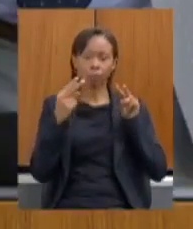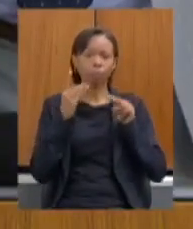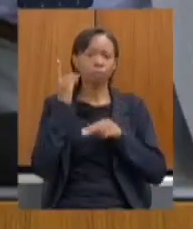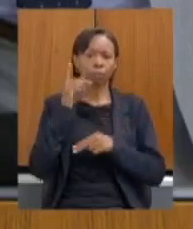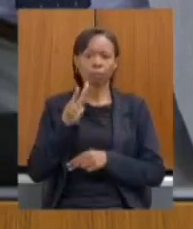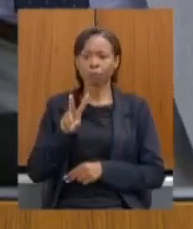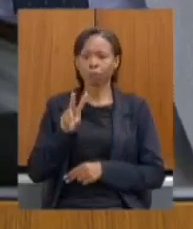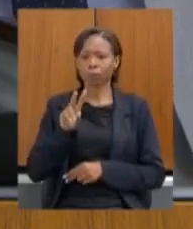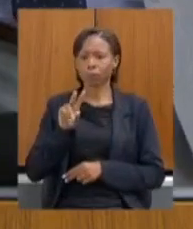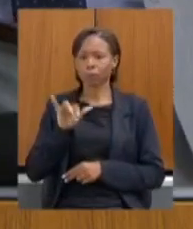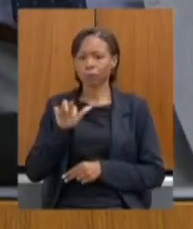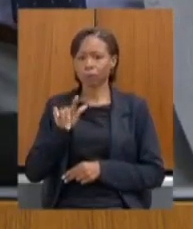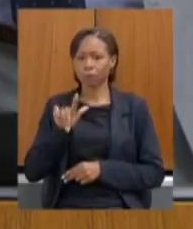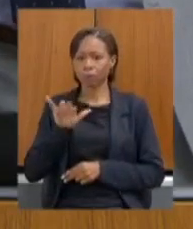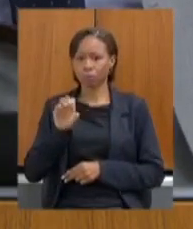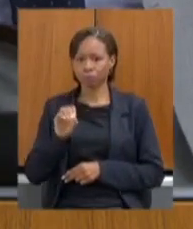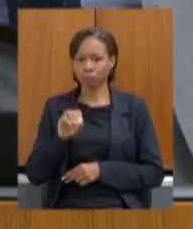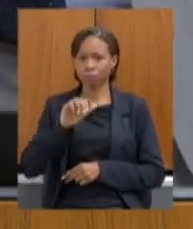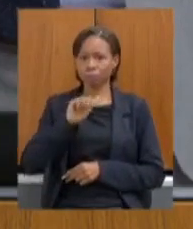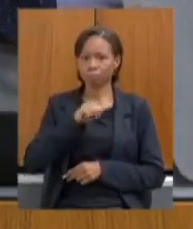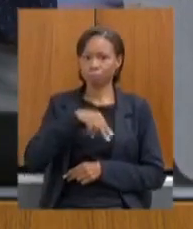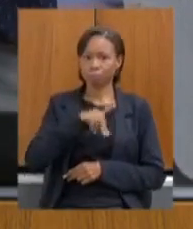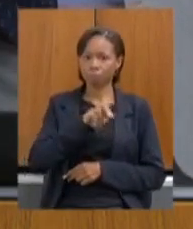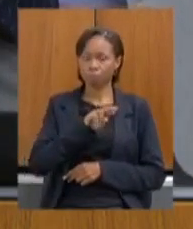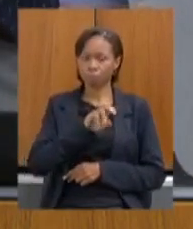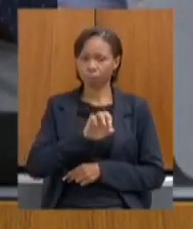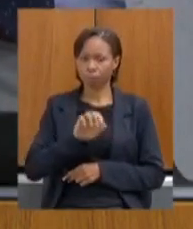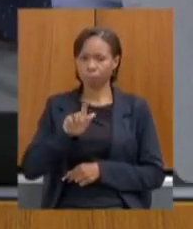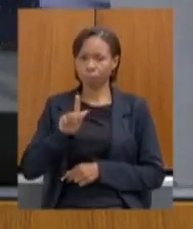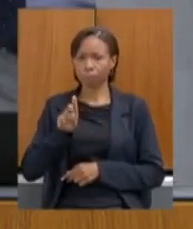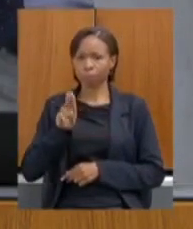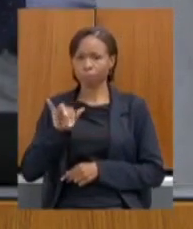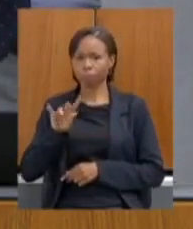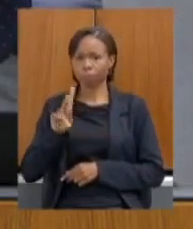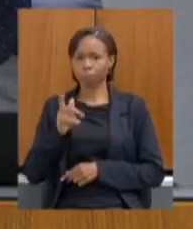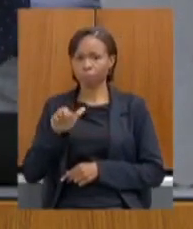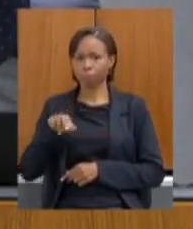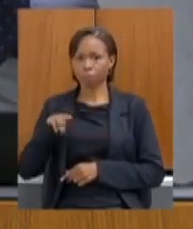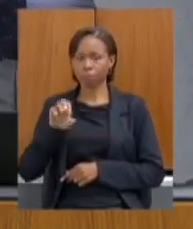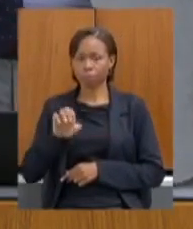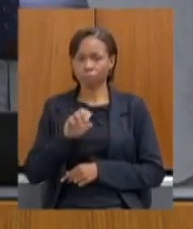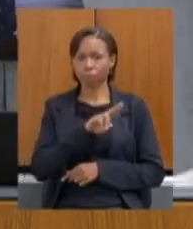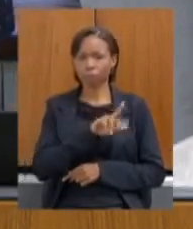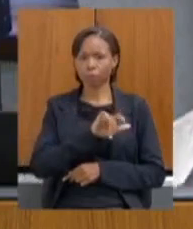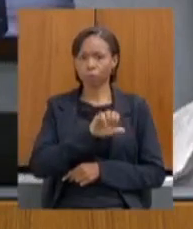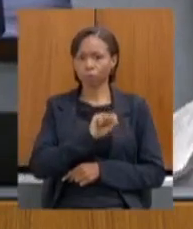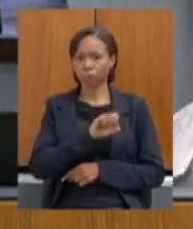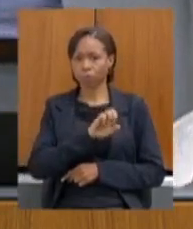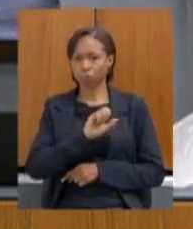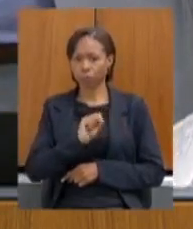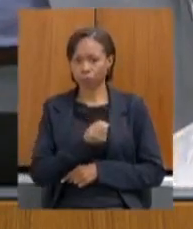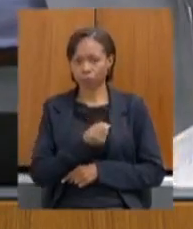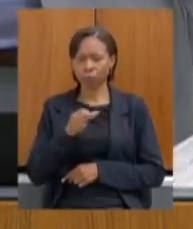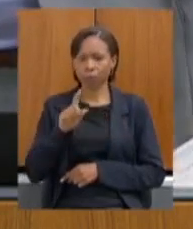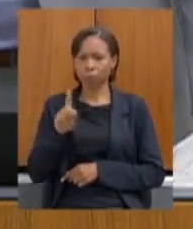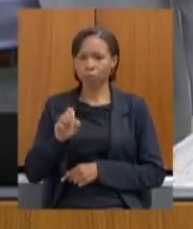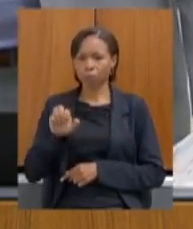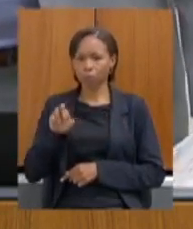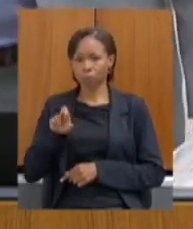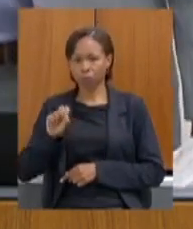Virgílio, deputado André, deputado Guilherme da Cunha, Ulisses Gomes, deputado Zé Reis,